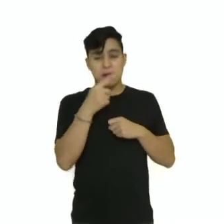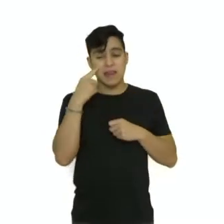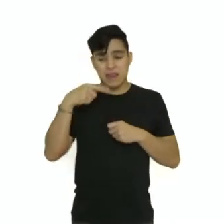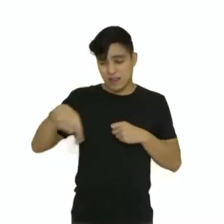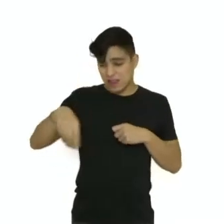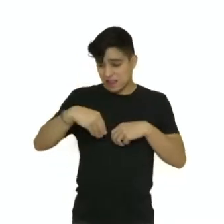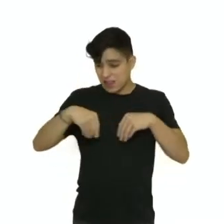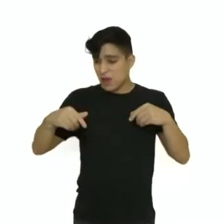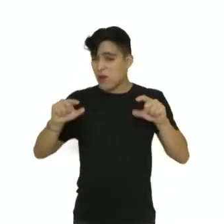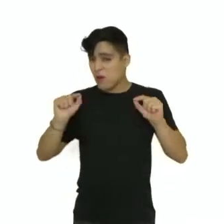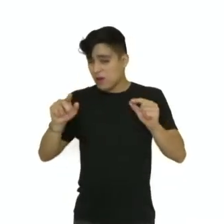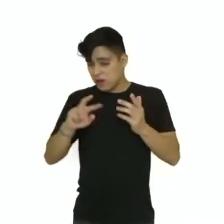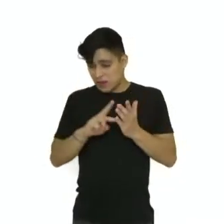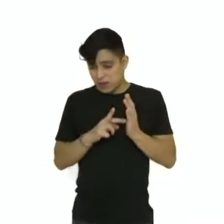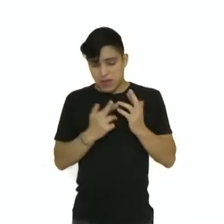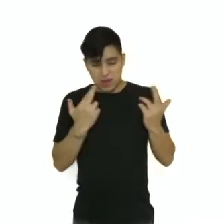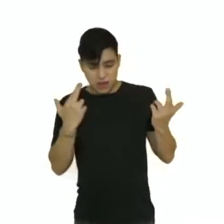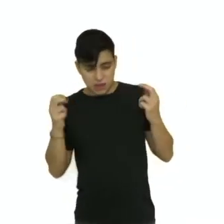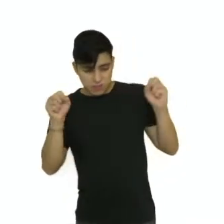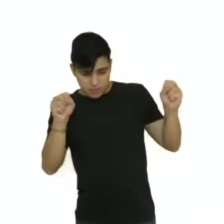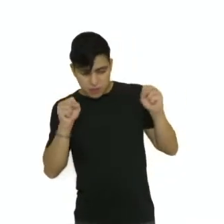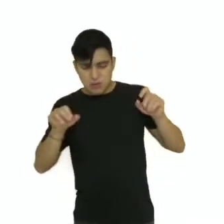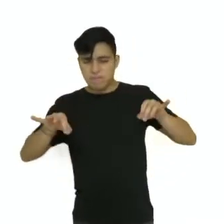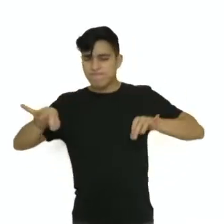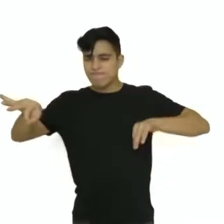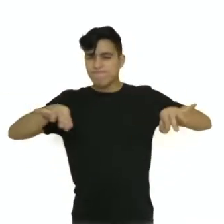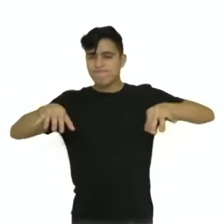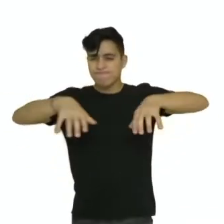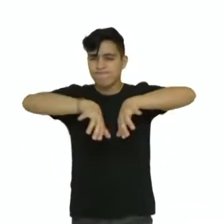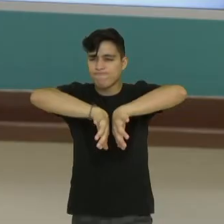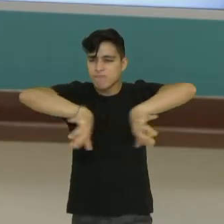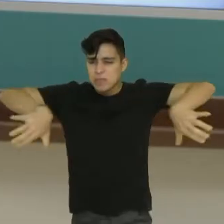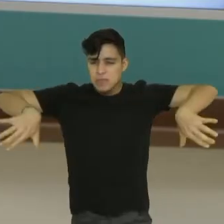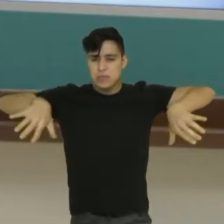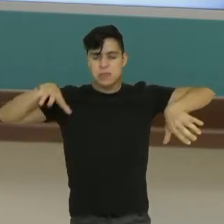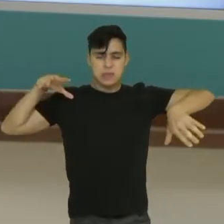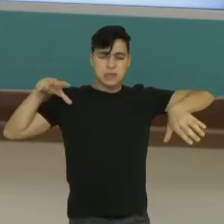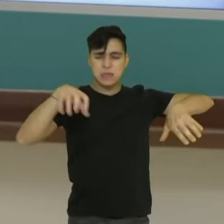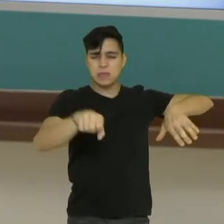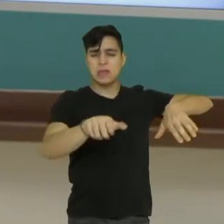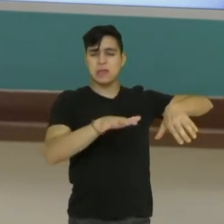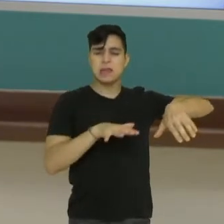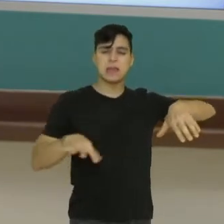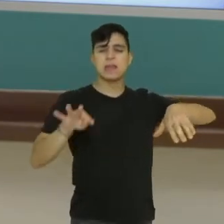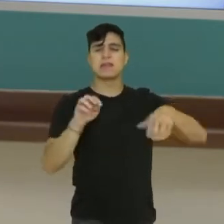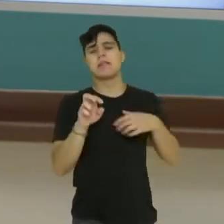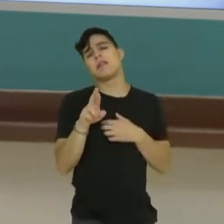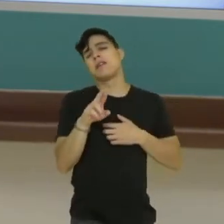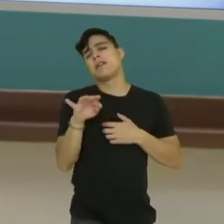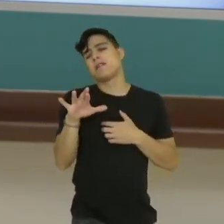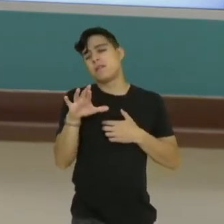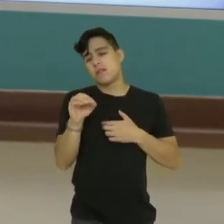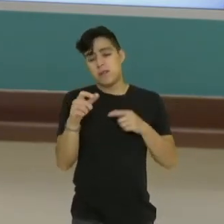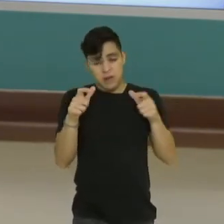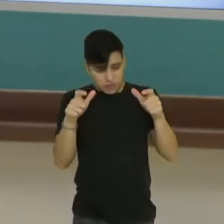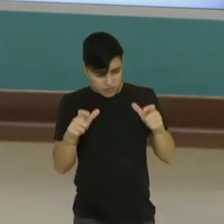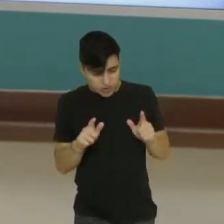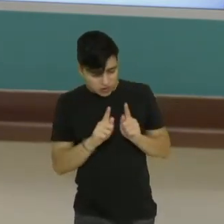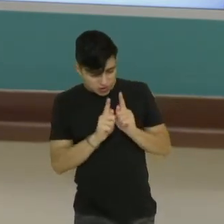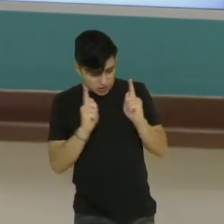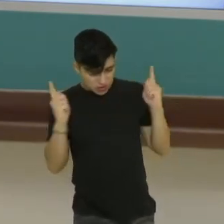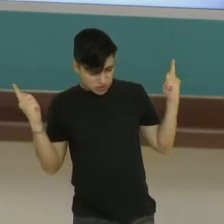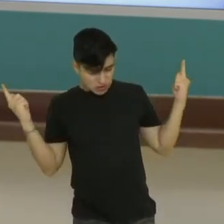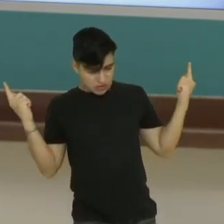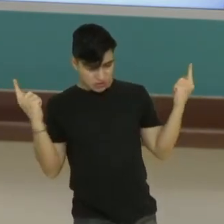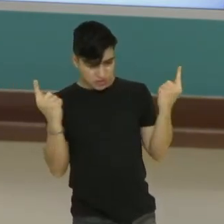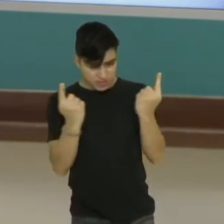e a partir de relações de poder se caracteriza como território. Então, território é um espaço geográfico que